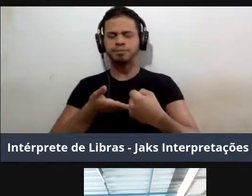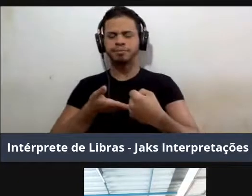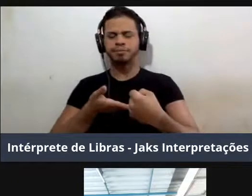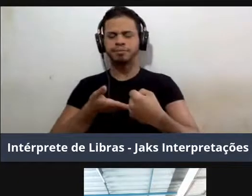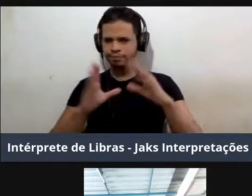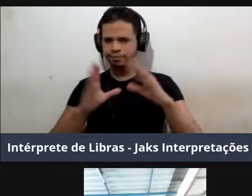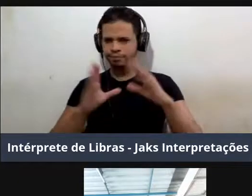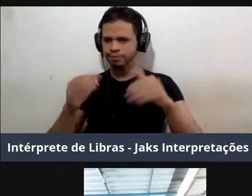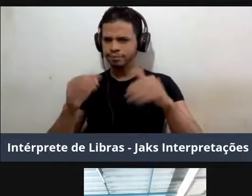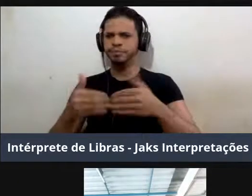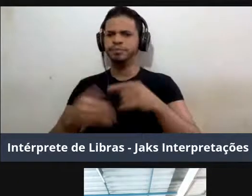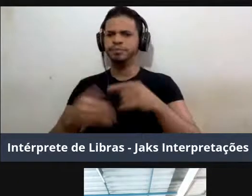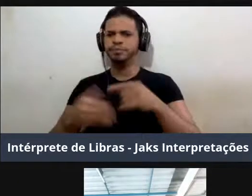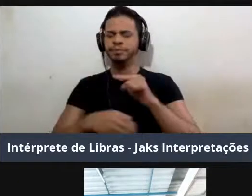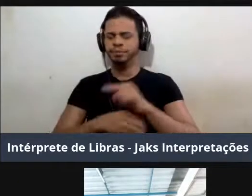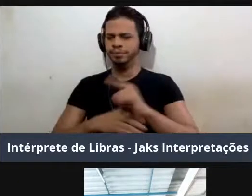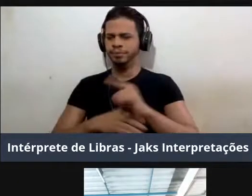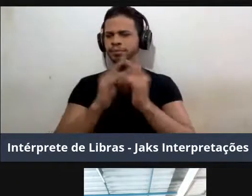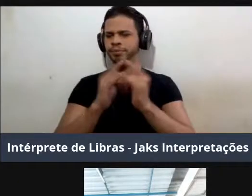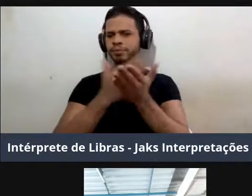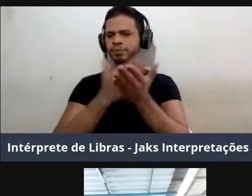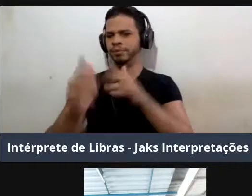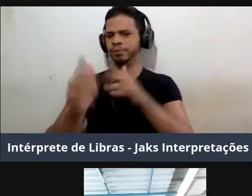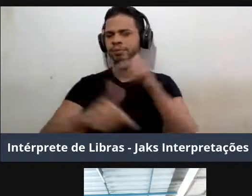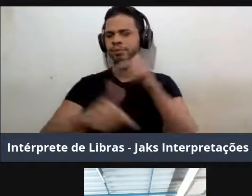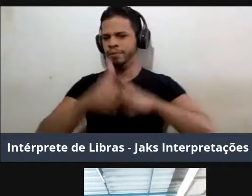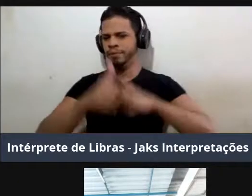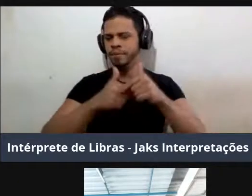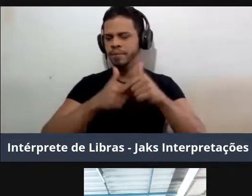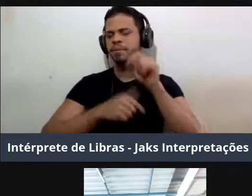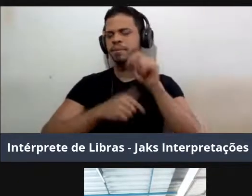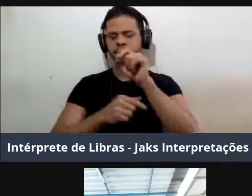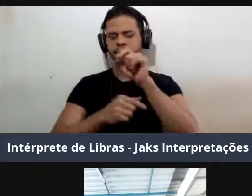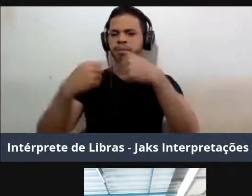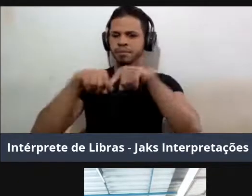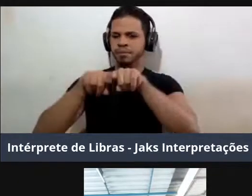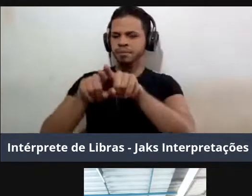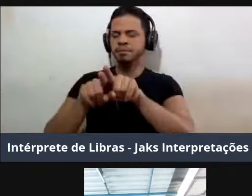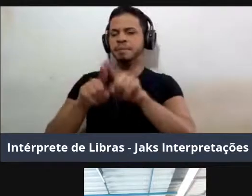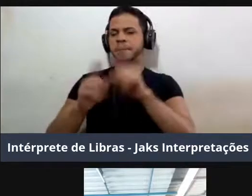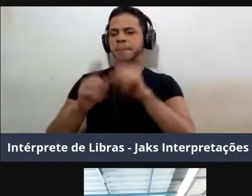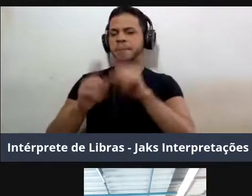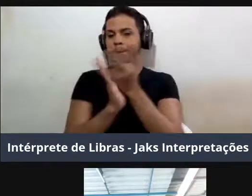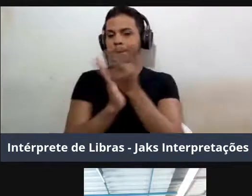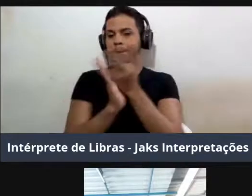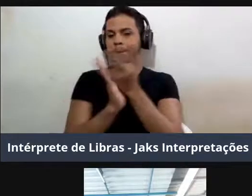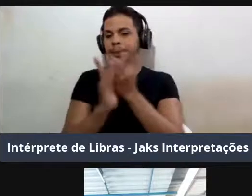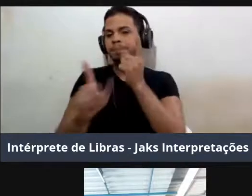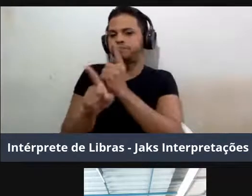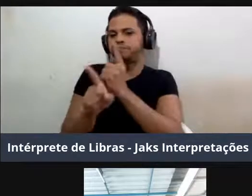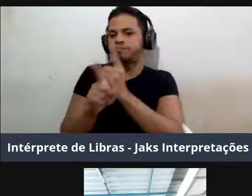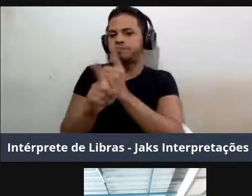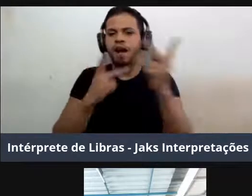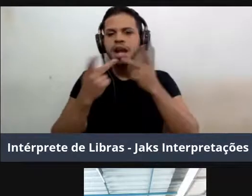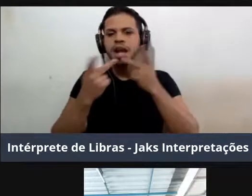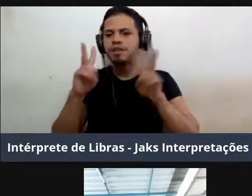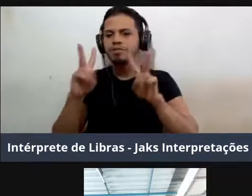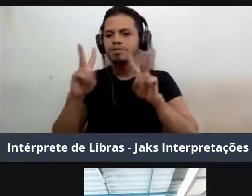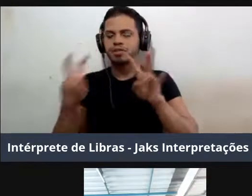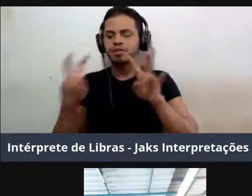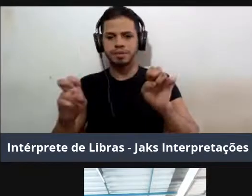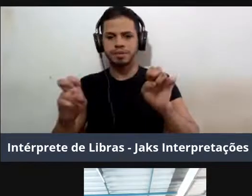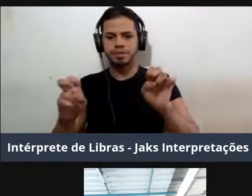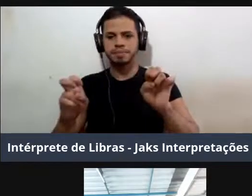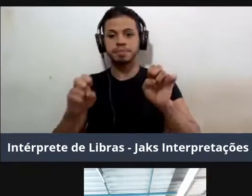parceria e sempre, todos os encontros, procurava falar da associação, procurava ter um tempinho para mostrar para ela